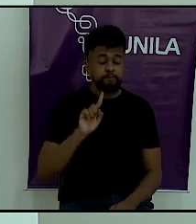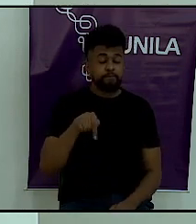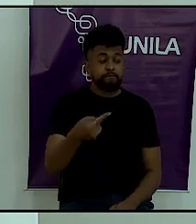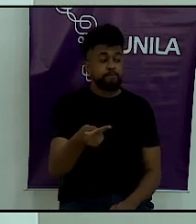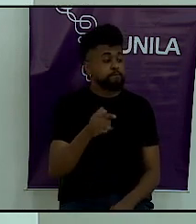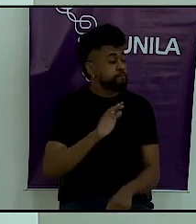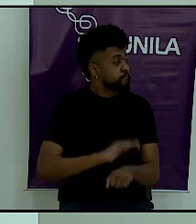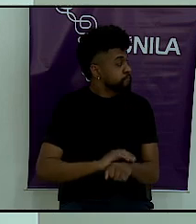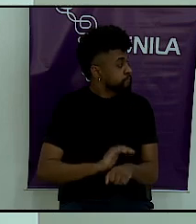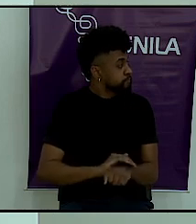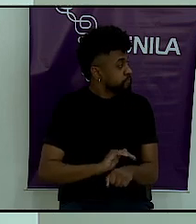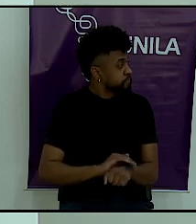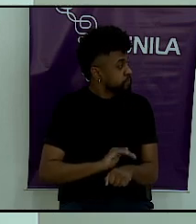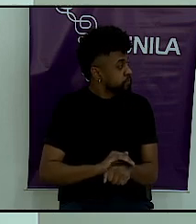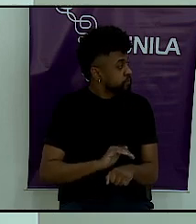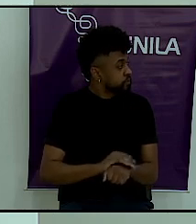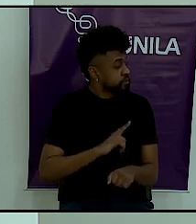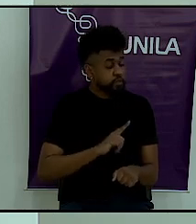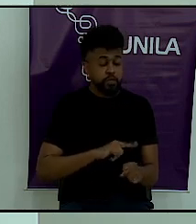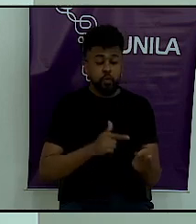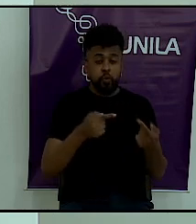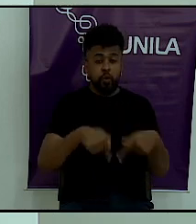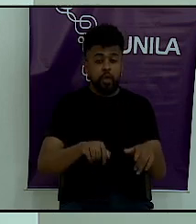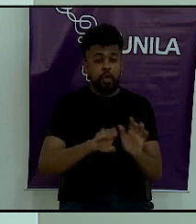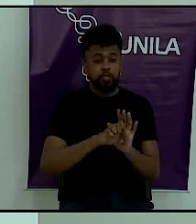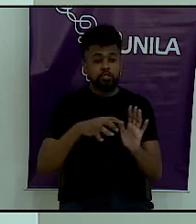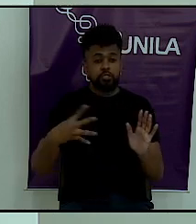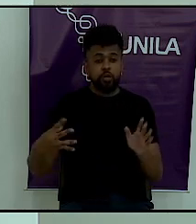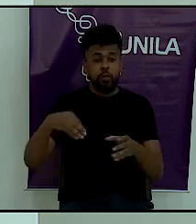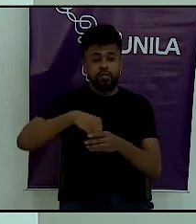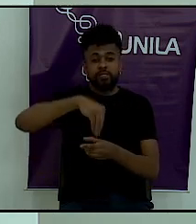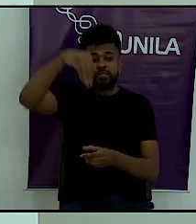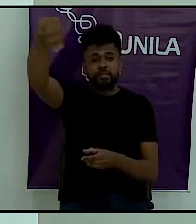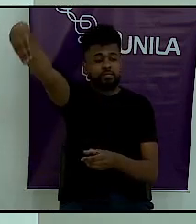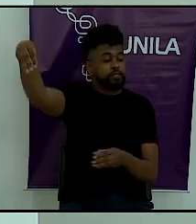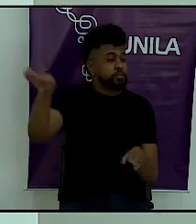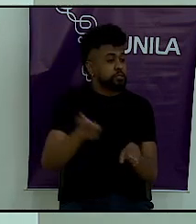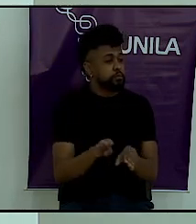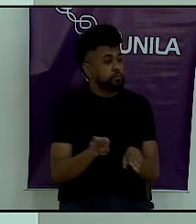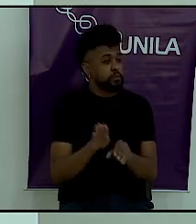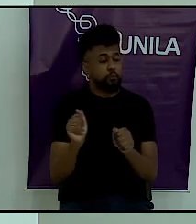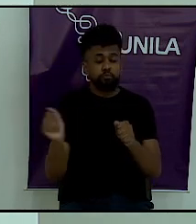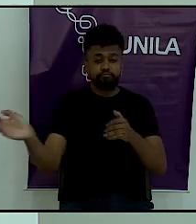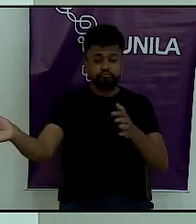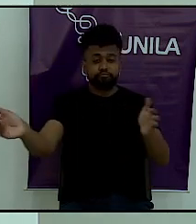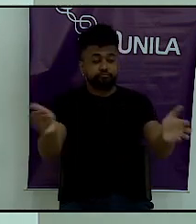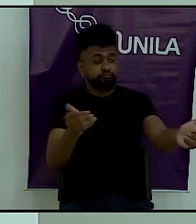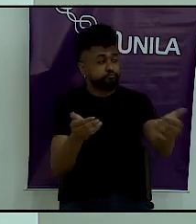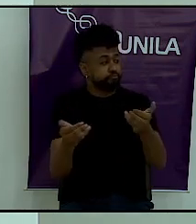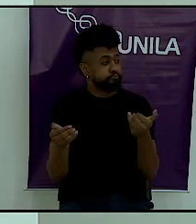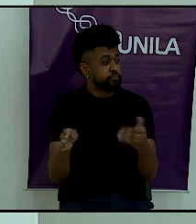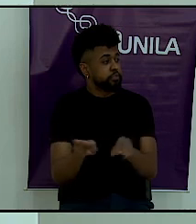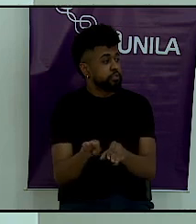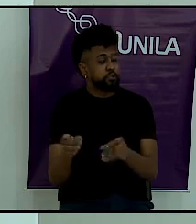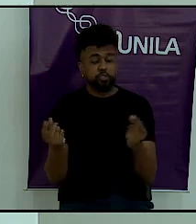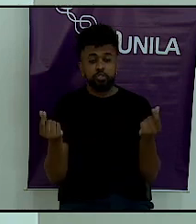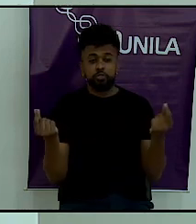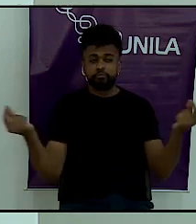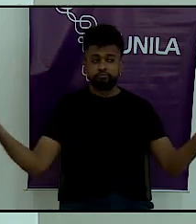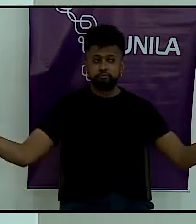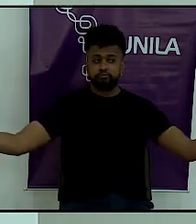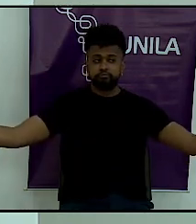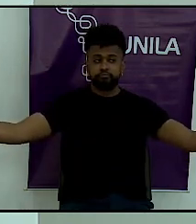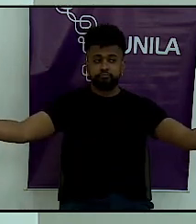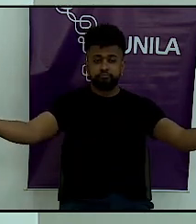partir do momento em que nós consigamos concorrer em editais externos, já aproveito a fala do professor Juliano, né, a questão de trazer recursos para a UNILA,